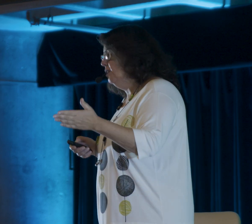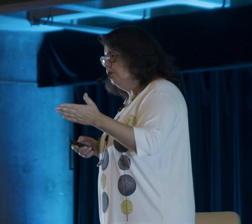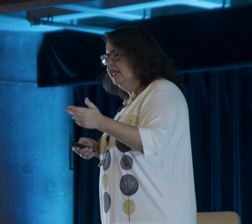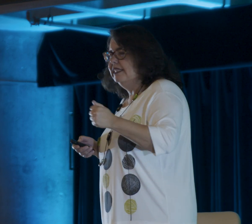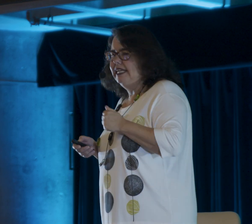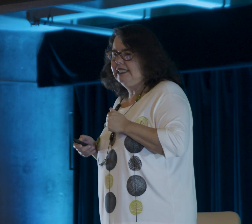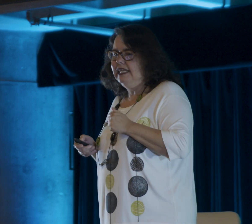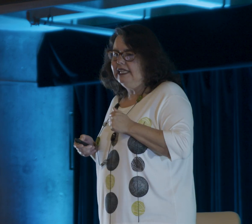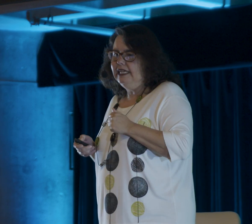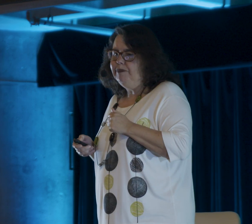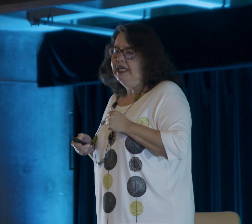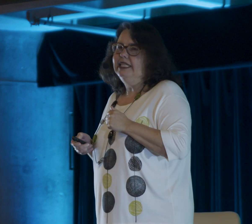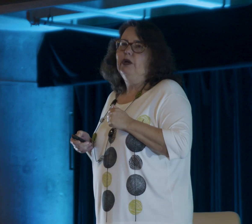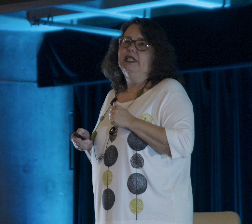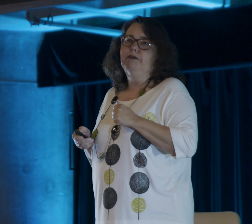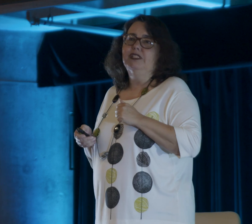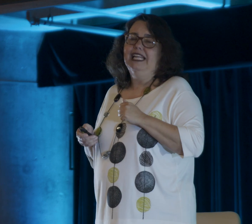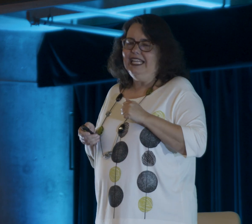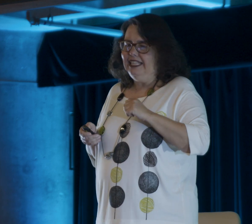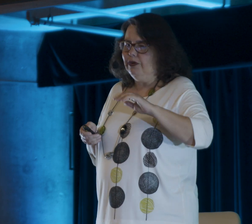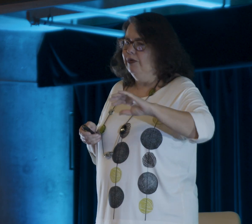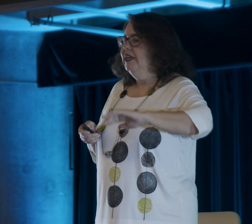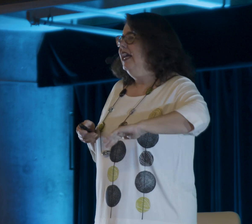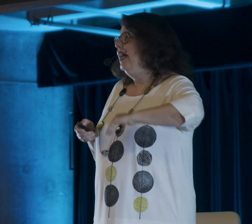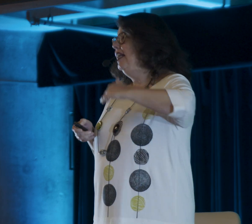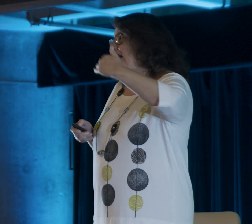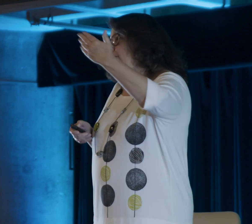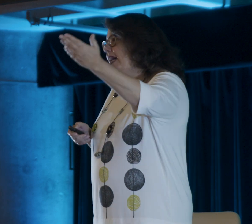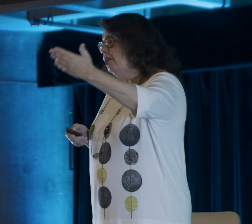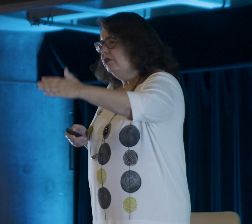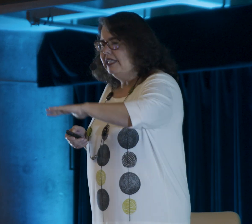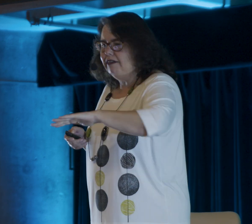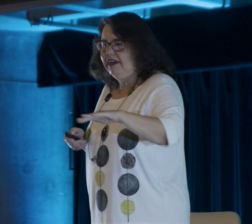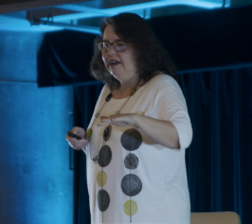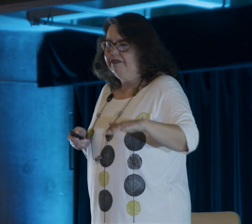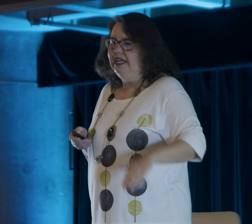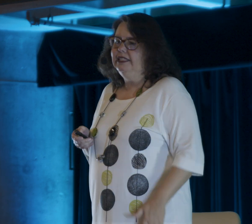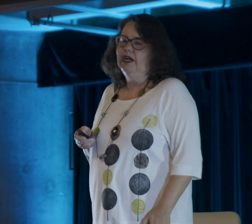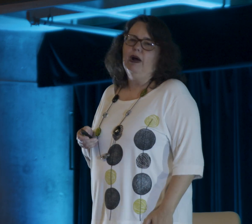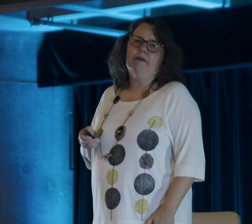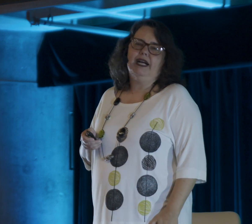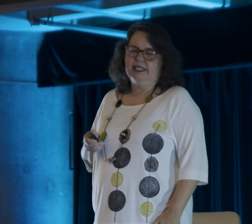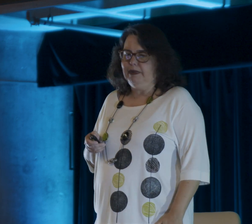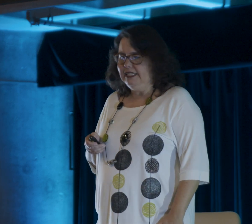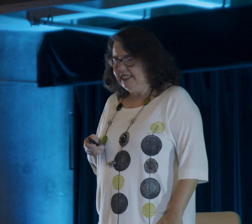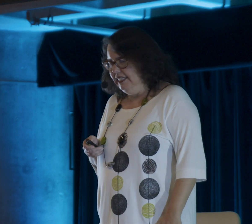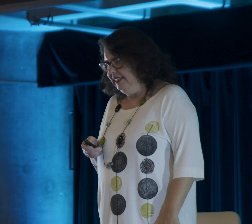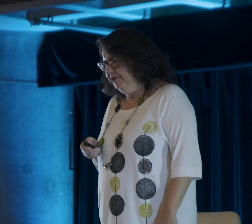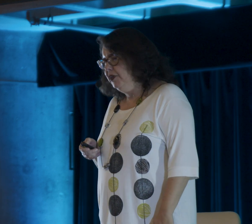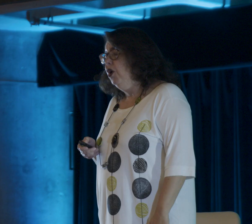no caso desta daqui, que tem o tampo cilíndrico, ele aberto dava a ver, então, a base